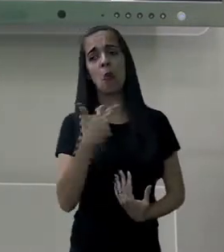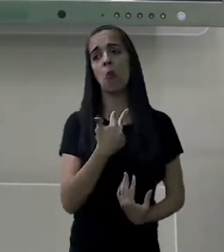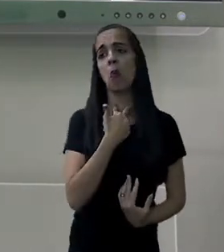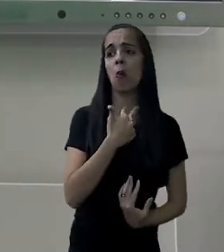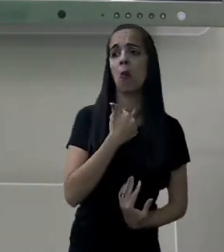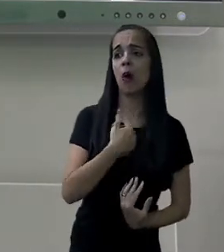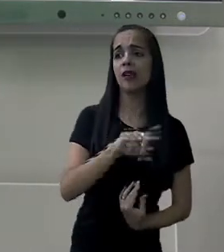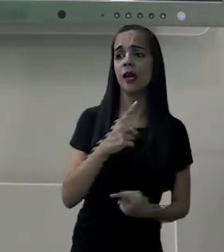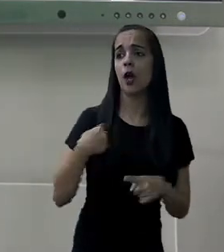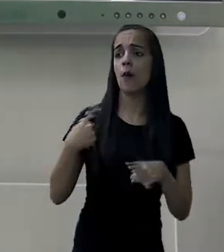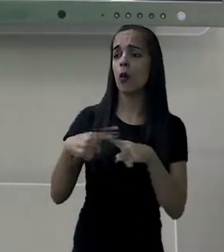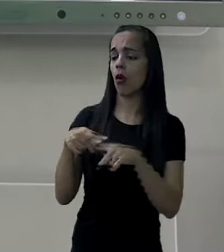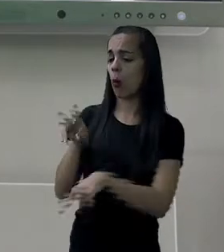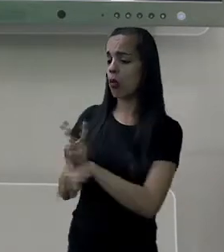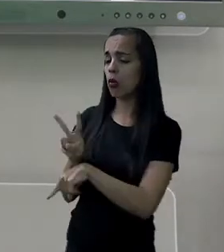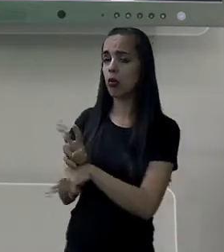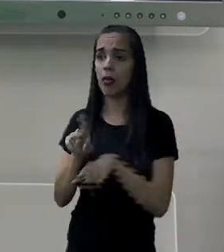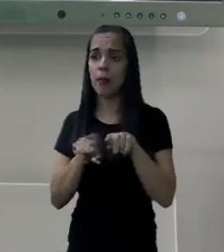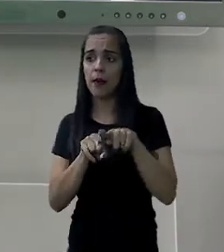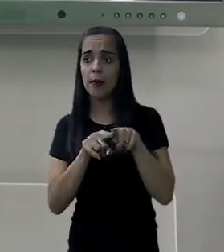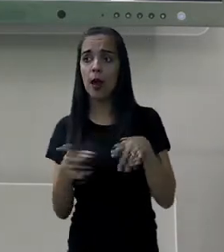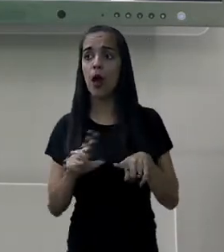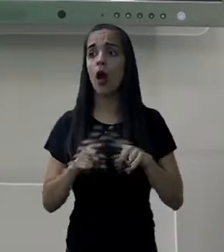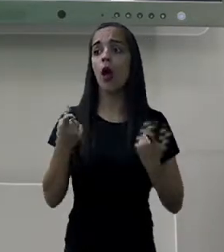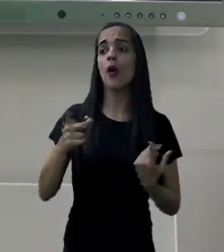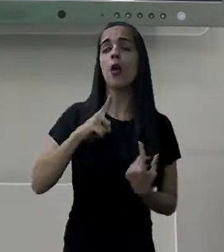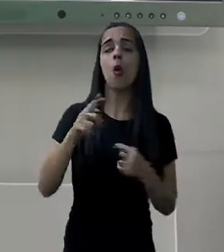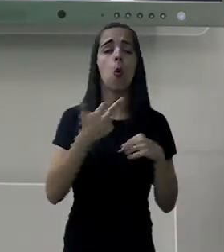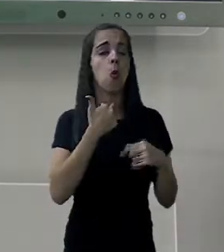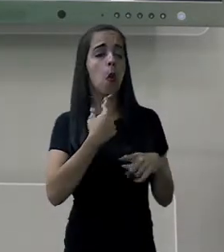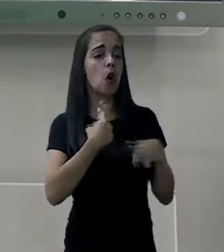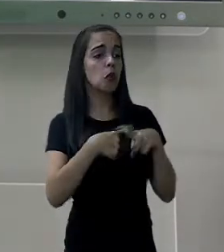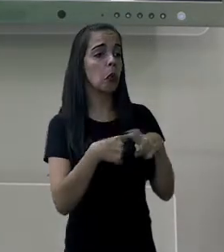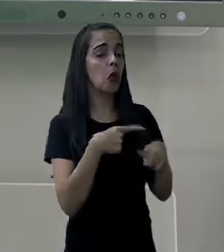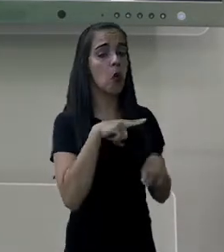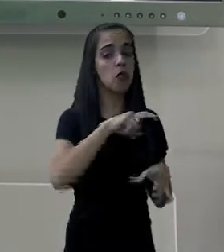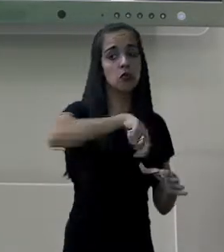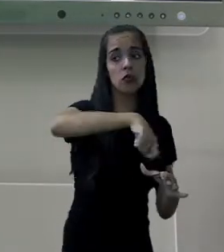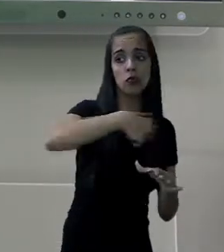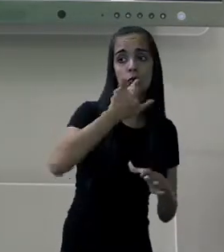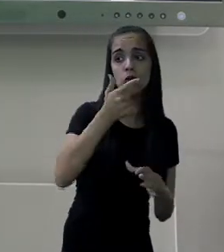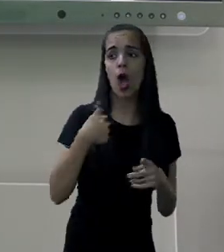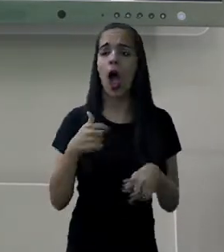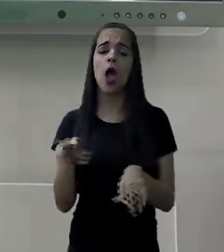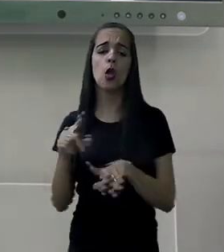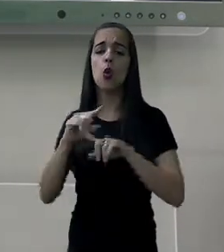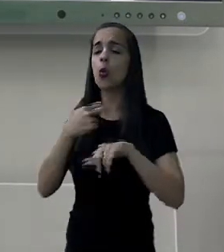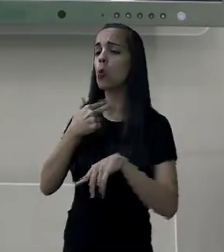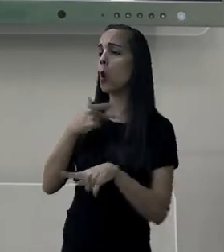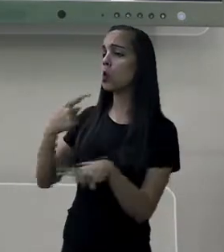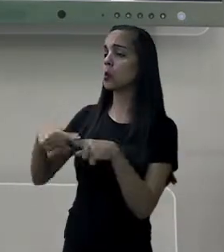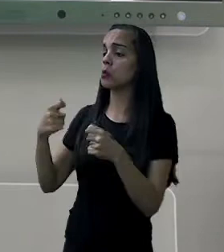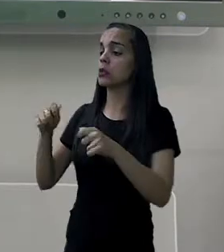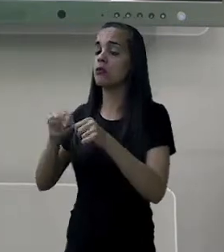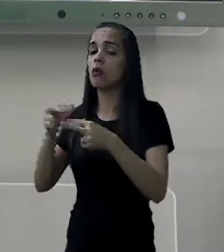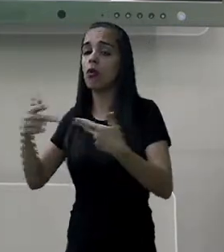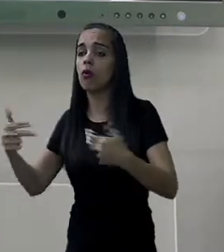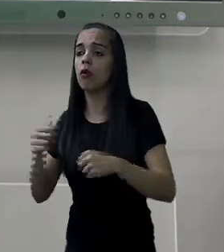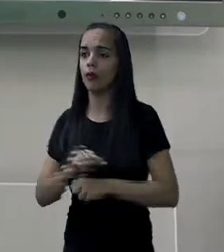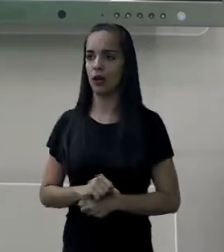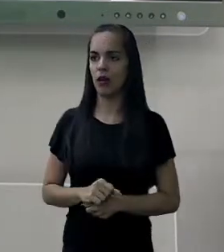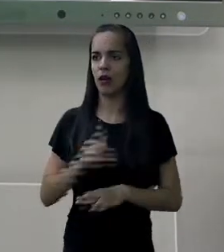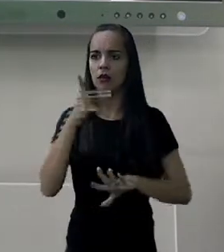casa para minha mãe, eu não posso porque eu tenho que fazer o almoço, eu não posso porque eu tenho que isso, nesse final de semana eu não posso, eu tenho